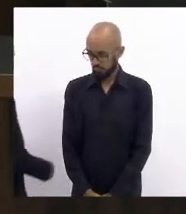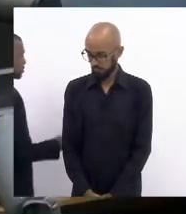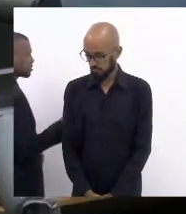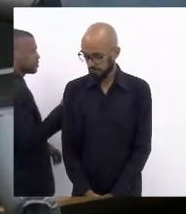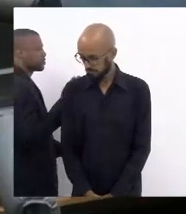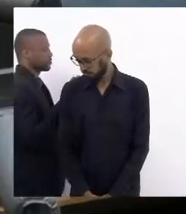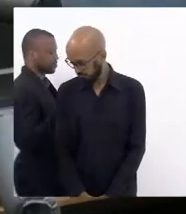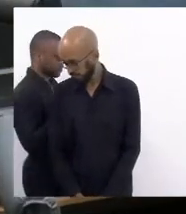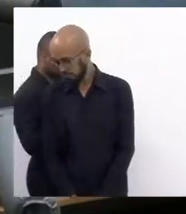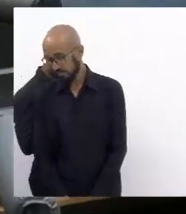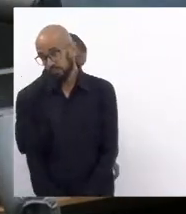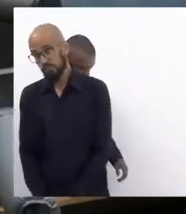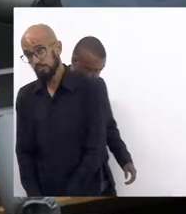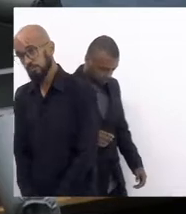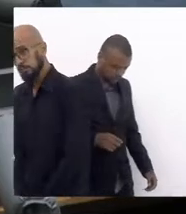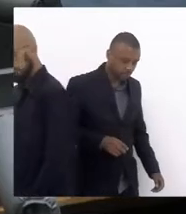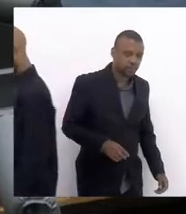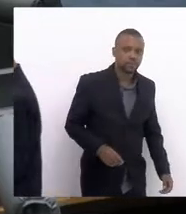Deputado Chico Machado.